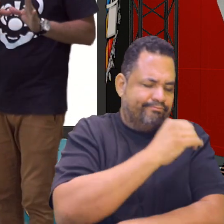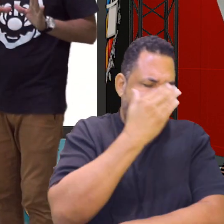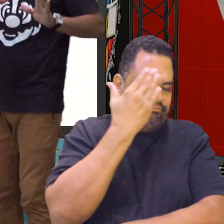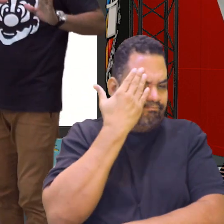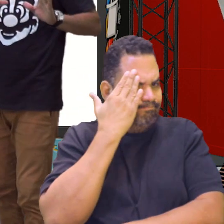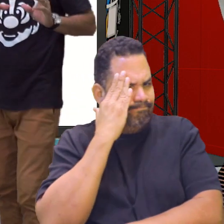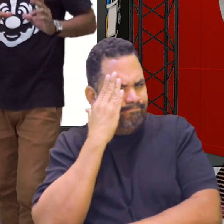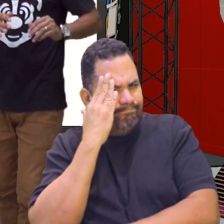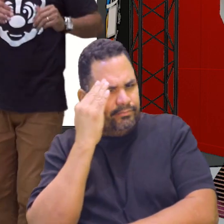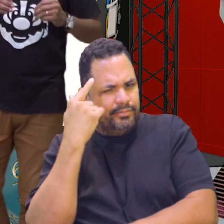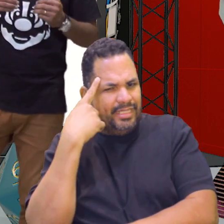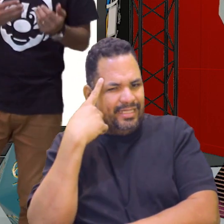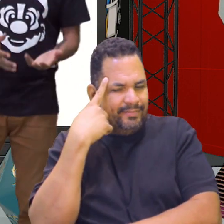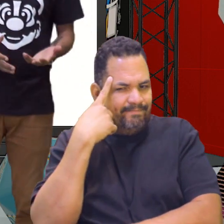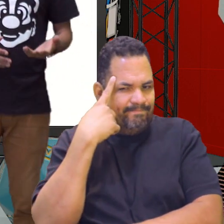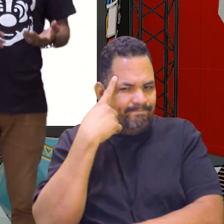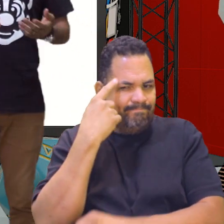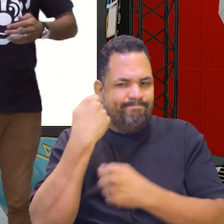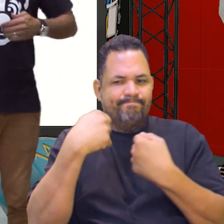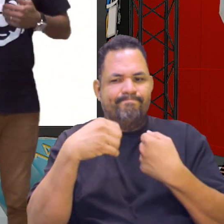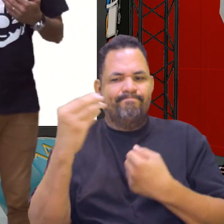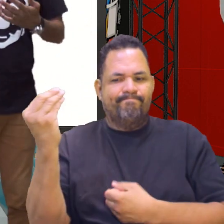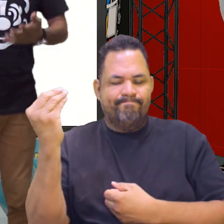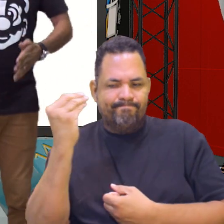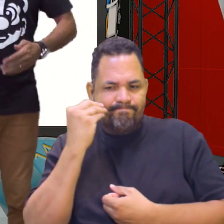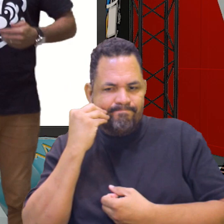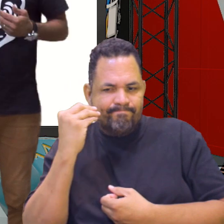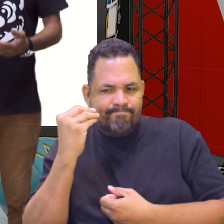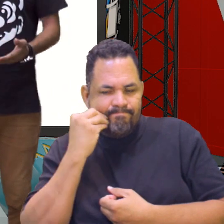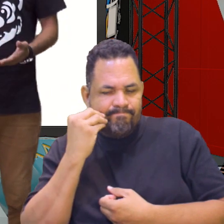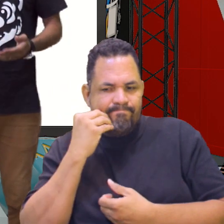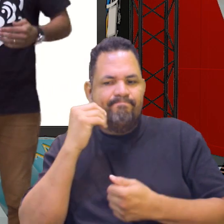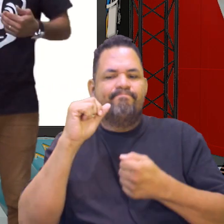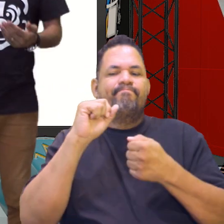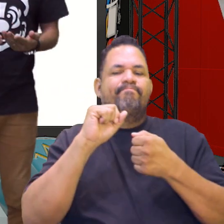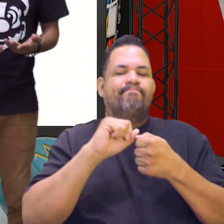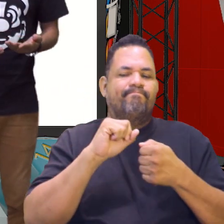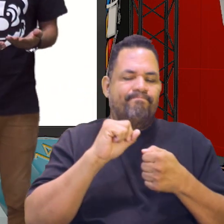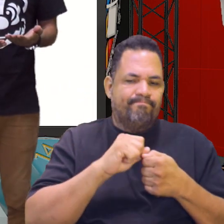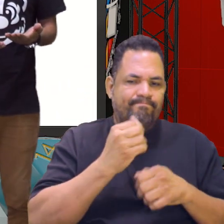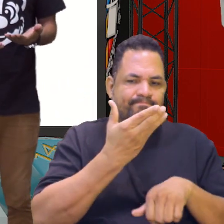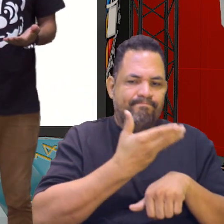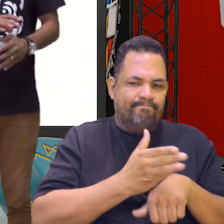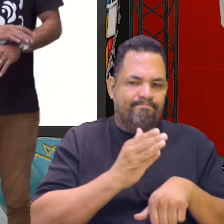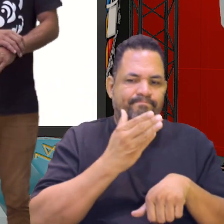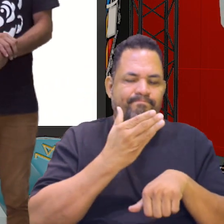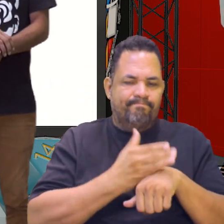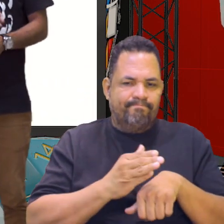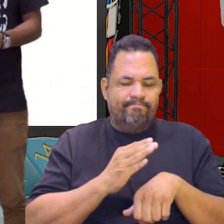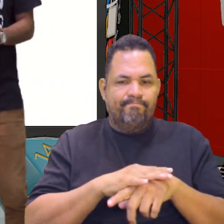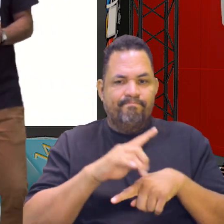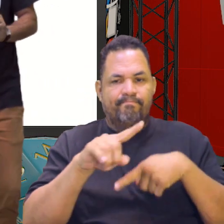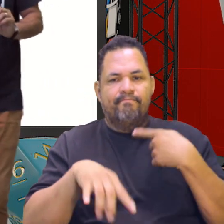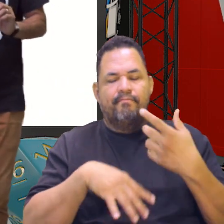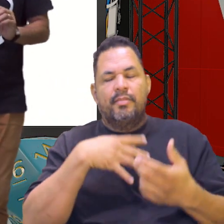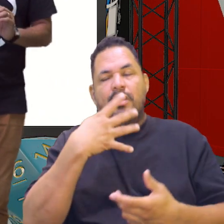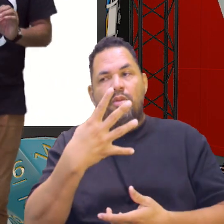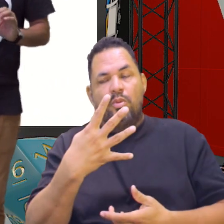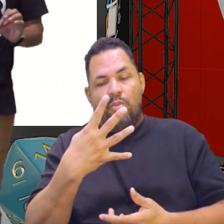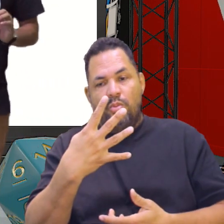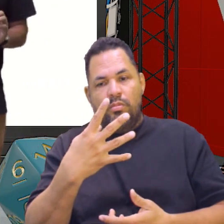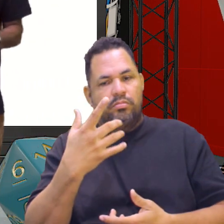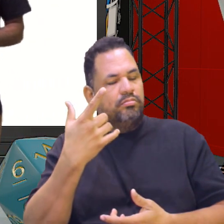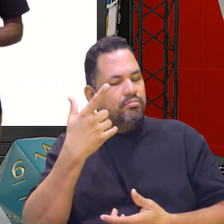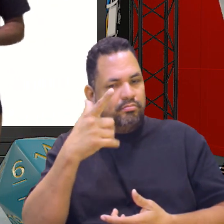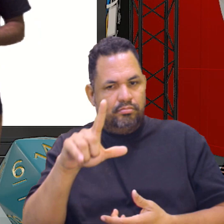conseguir fazer. Tem que tentar, tem que refazer, faz de novo, refaz. Daí na 4ª tentativa, não